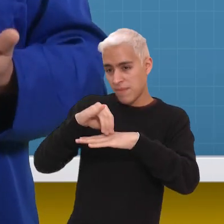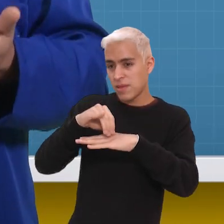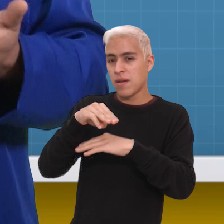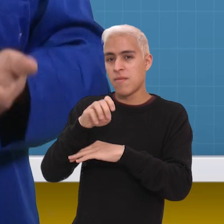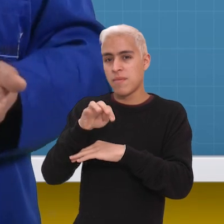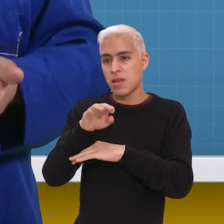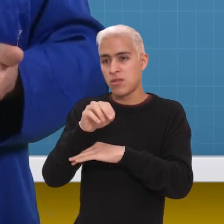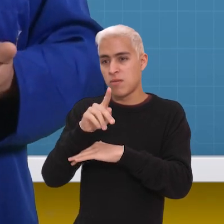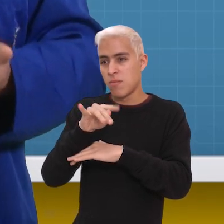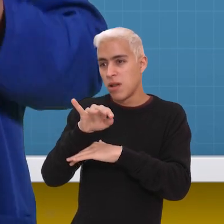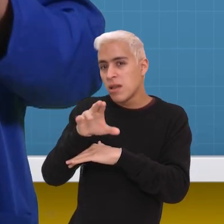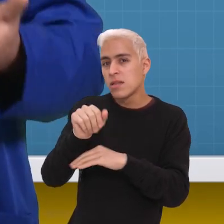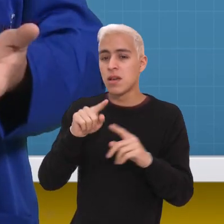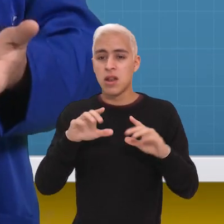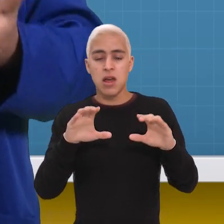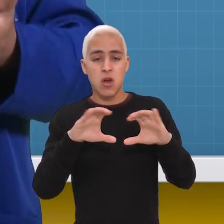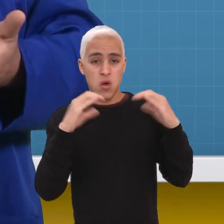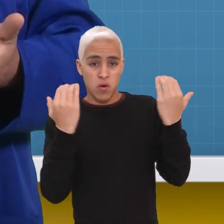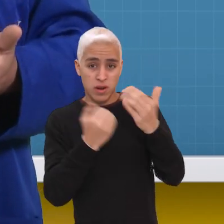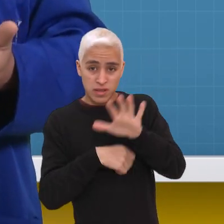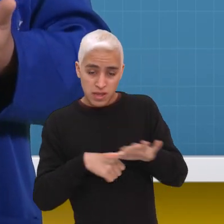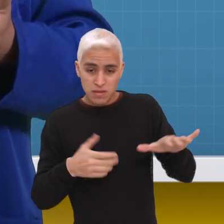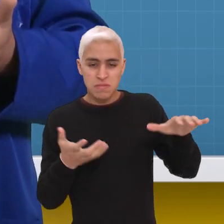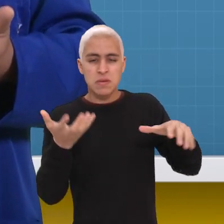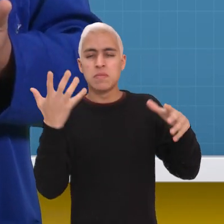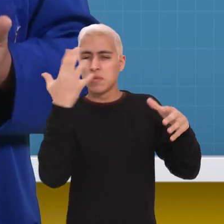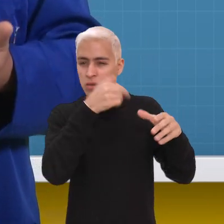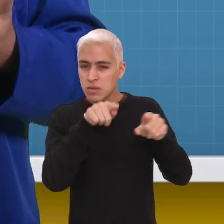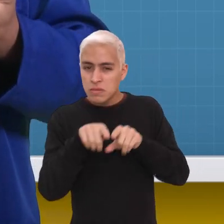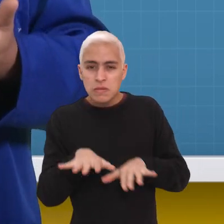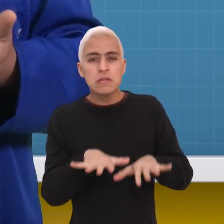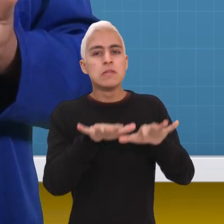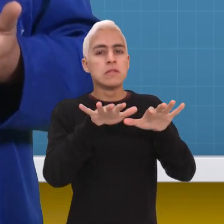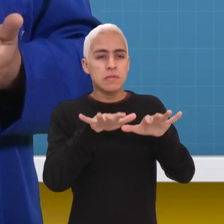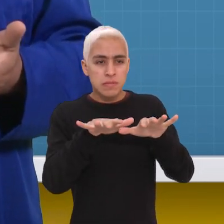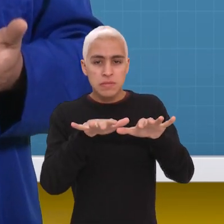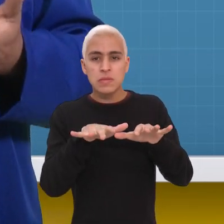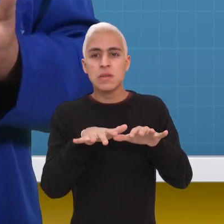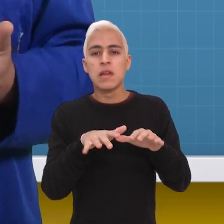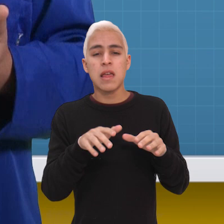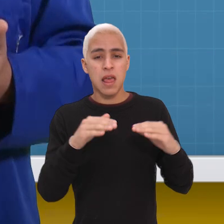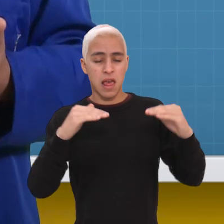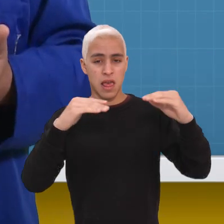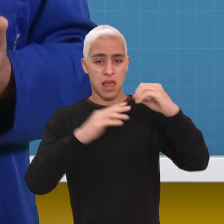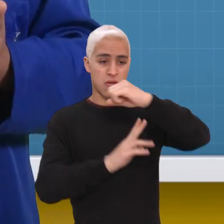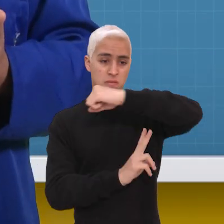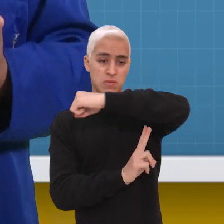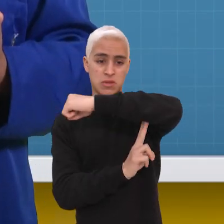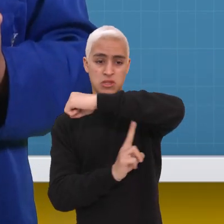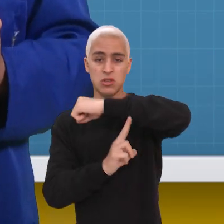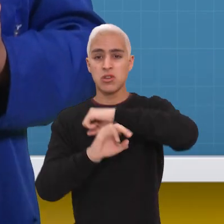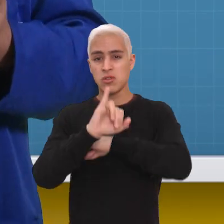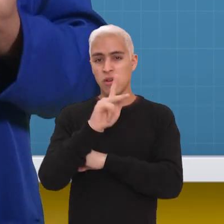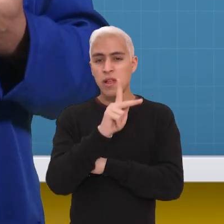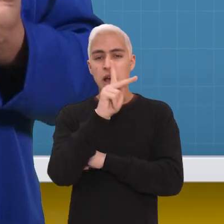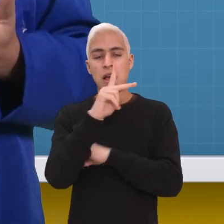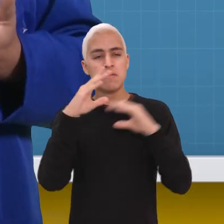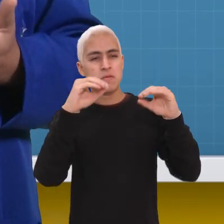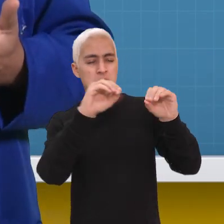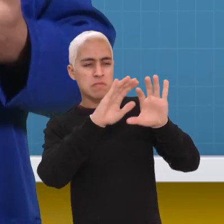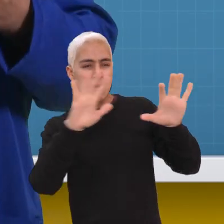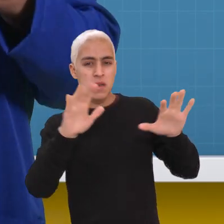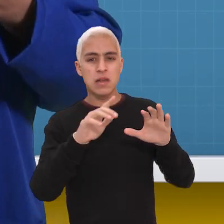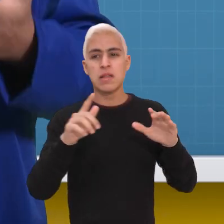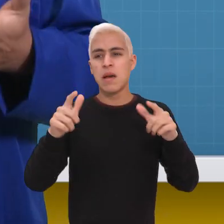outro atrativo forte em Brasília. O Congresso Nacional, muito bonito, também muito forte. A Ponte JK iluminada à noite,